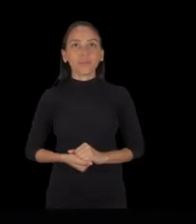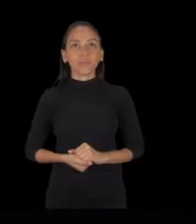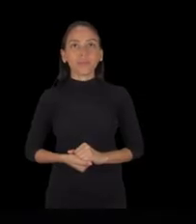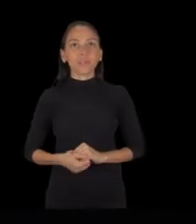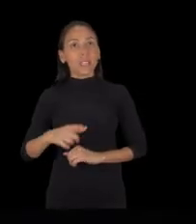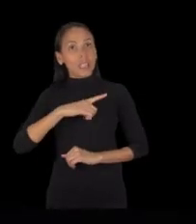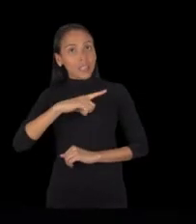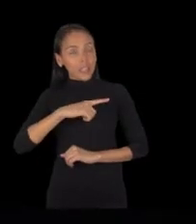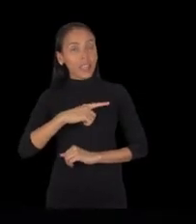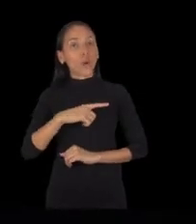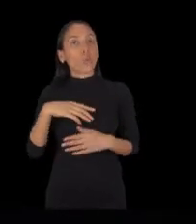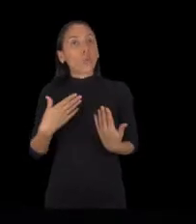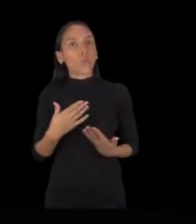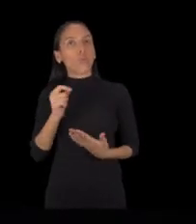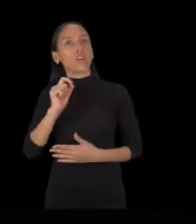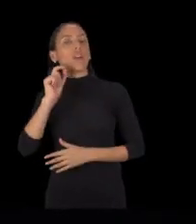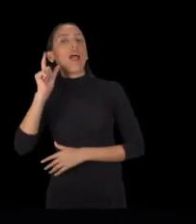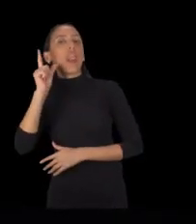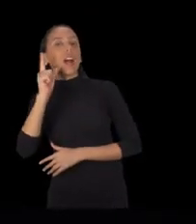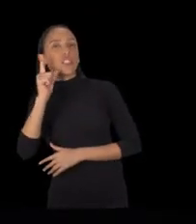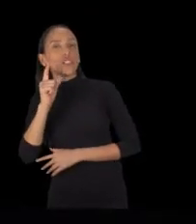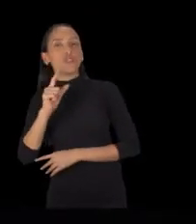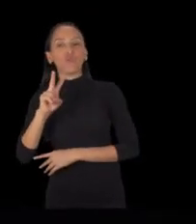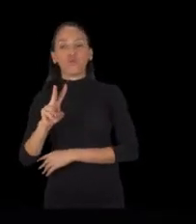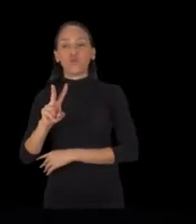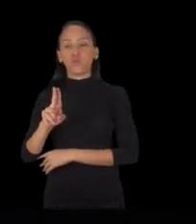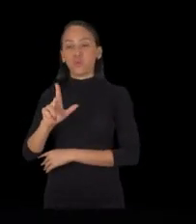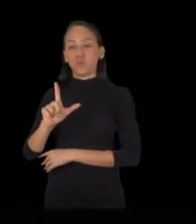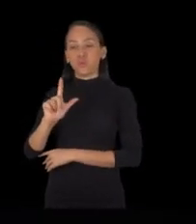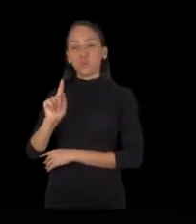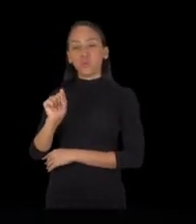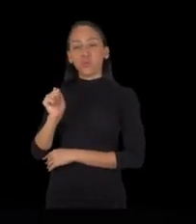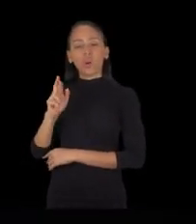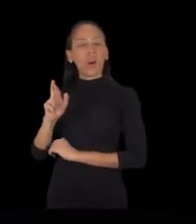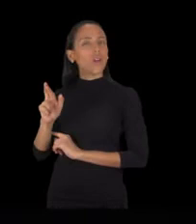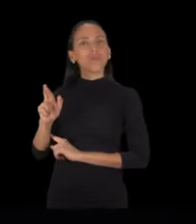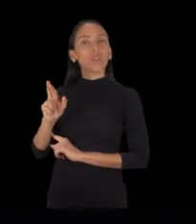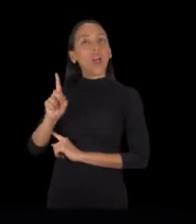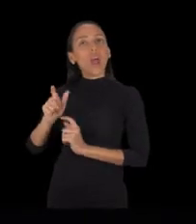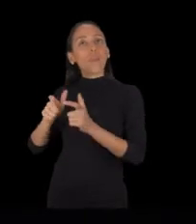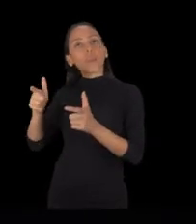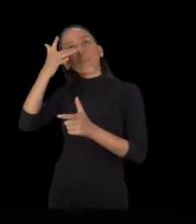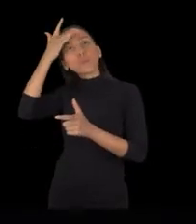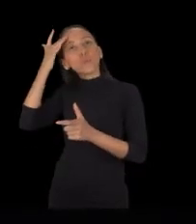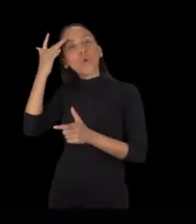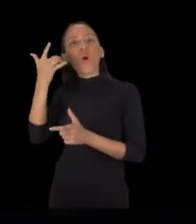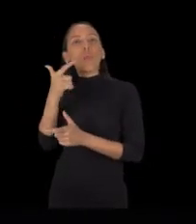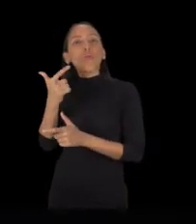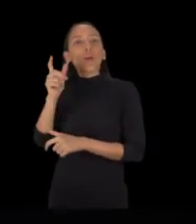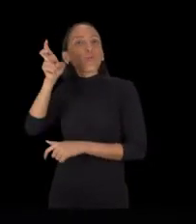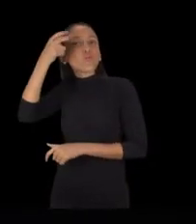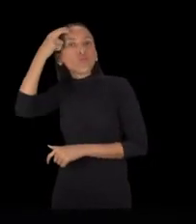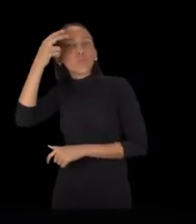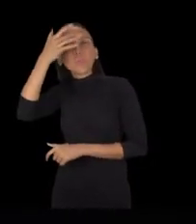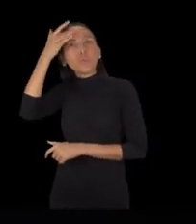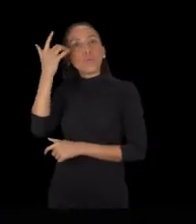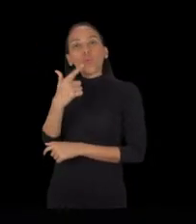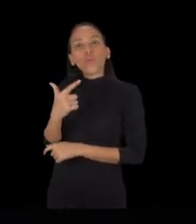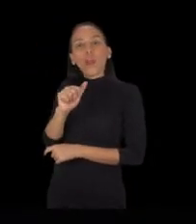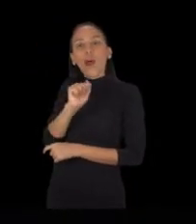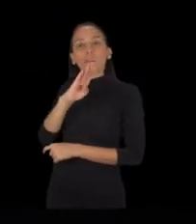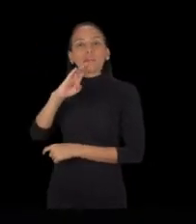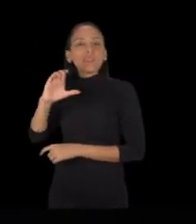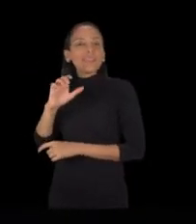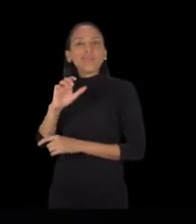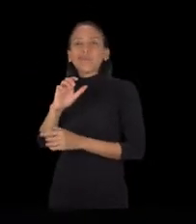Nós temos o latim vulgar, que era aquele falado por pessoas sem cultura, analfabetas, sem formação alguma. E